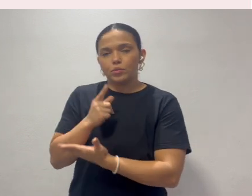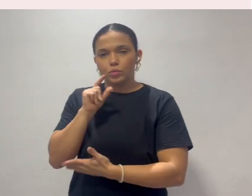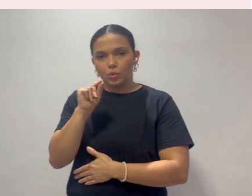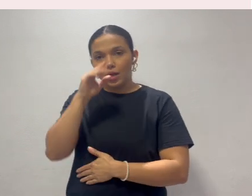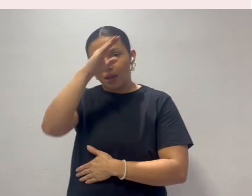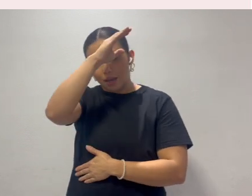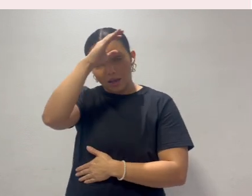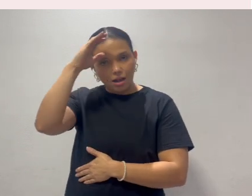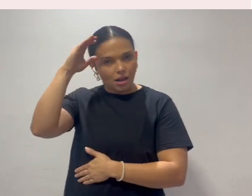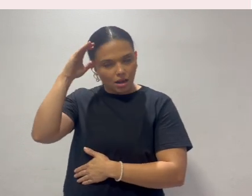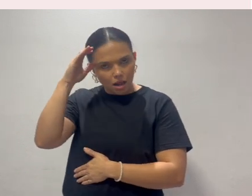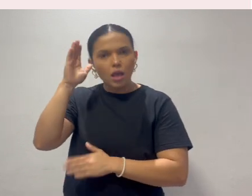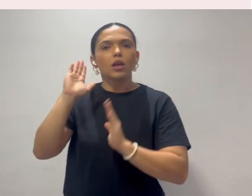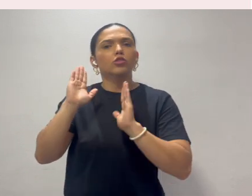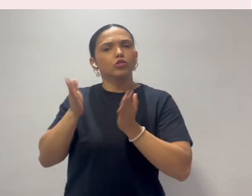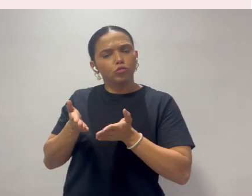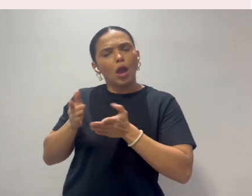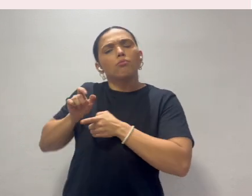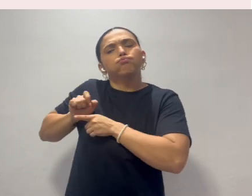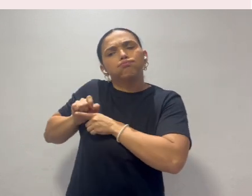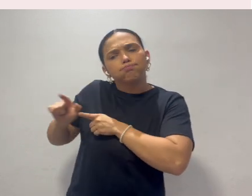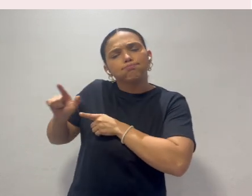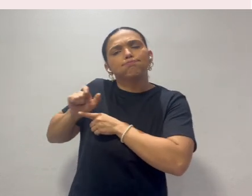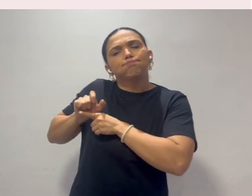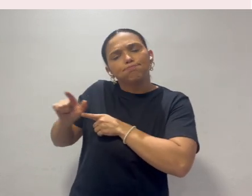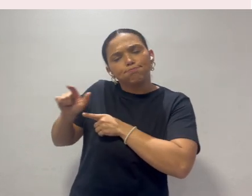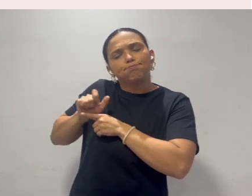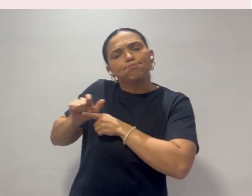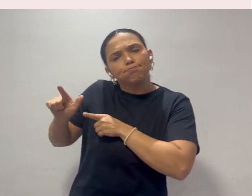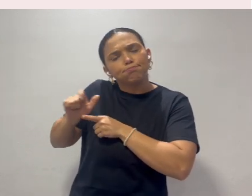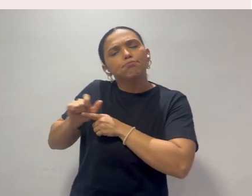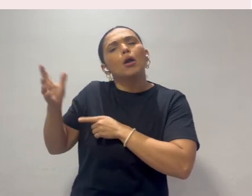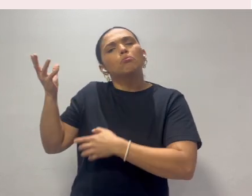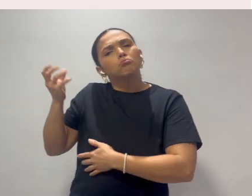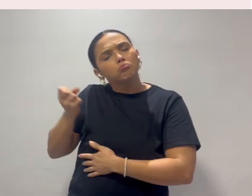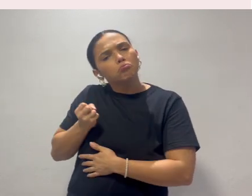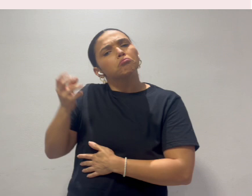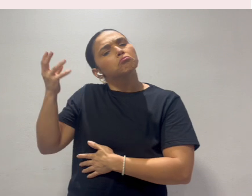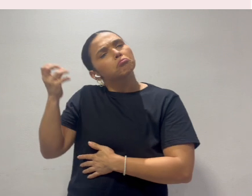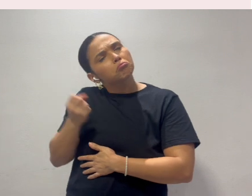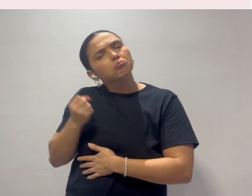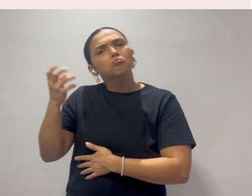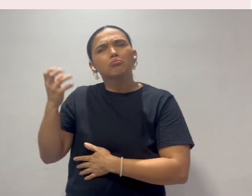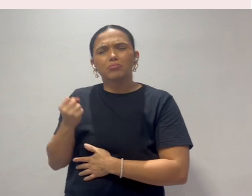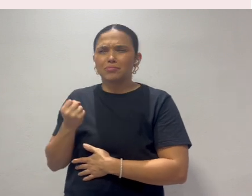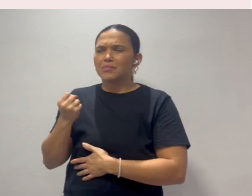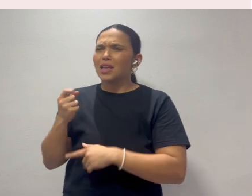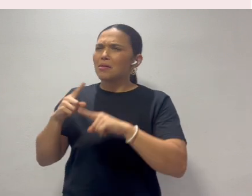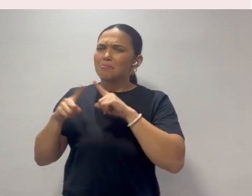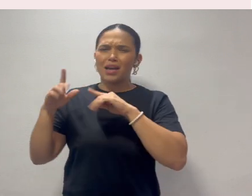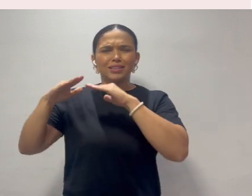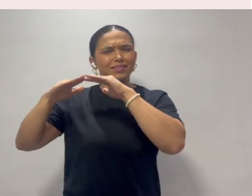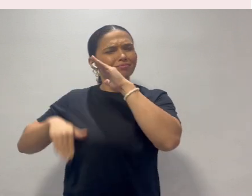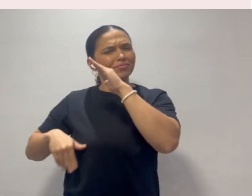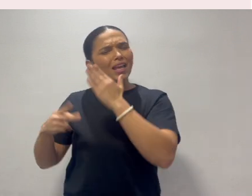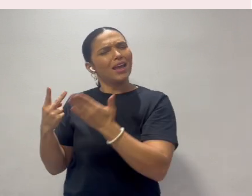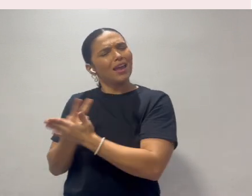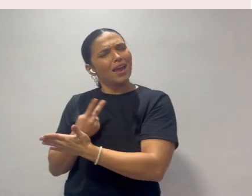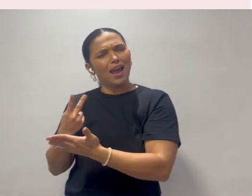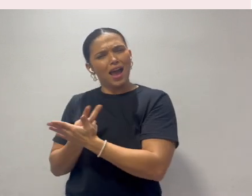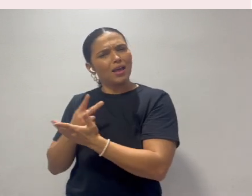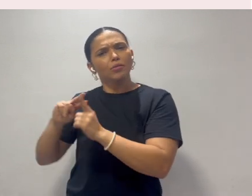com benefício extremamente defasado, e não me pergunta por quê, mas não estava acontecendo o reajuste